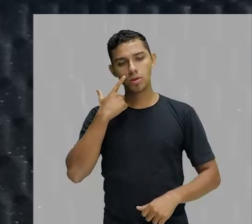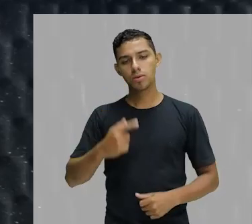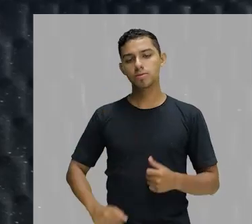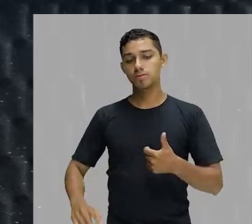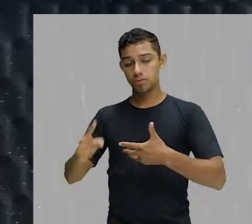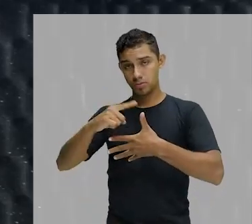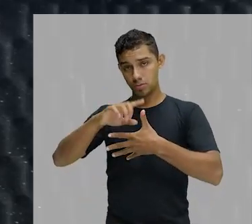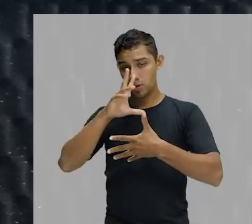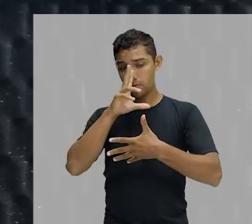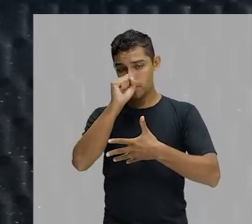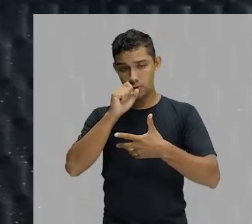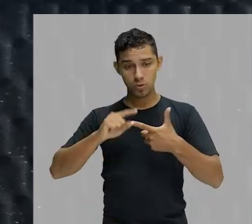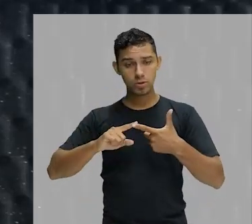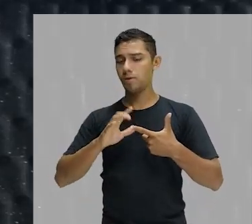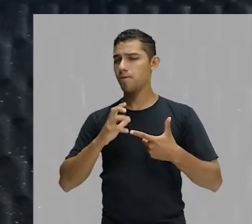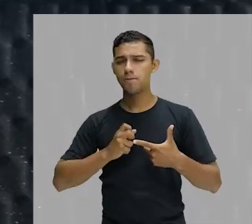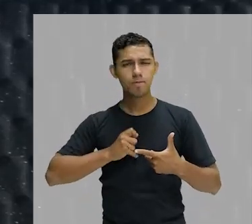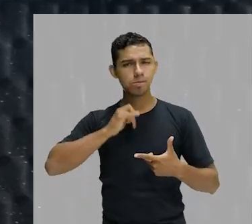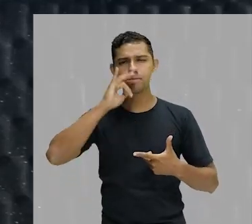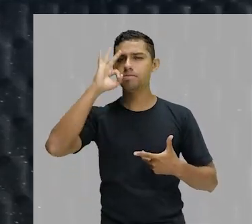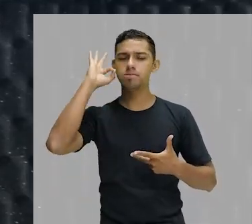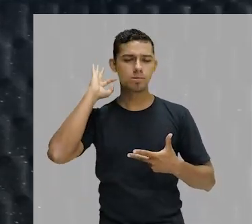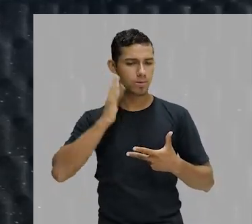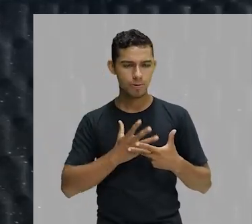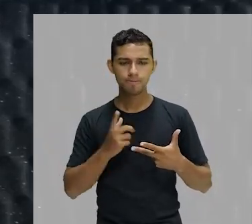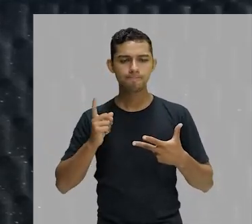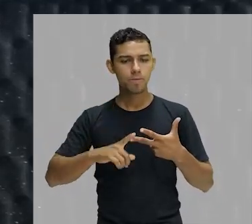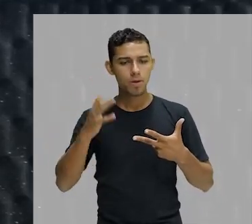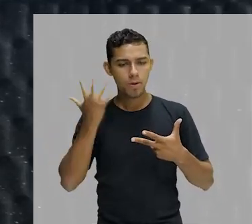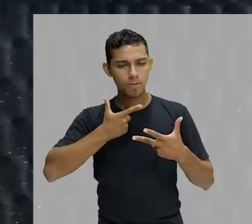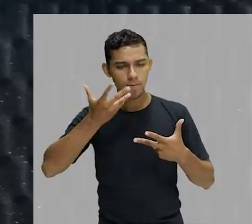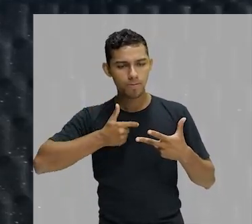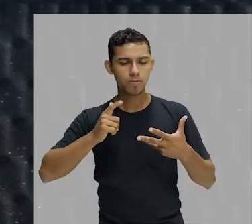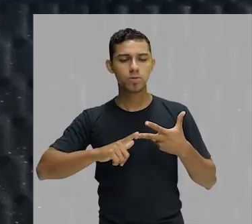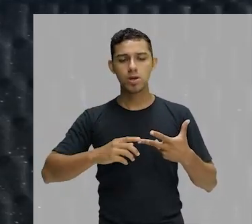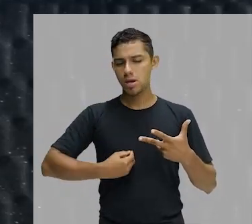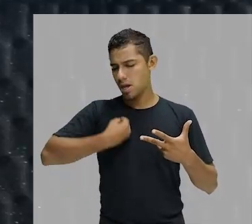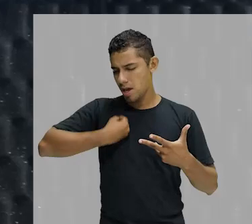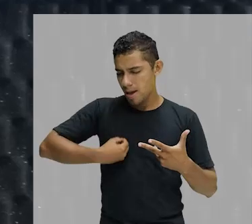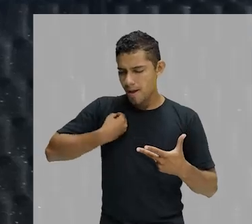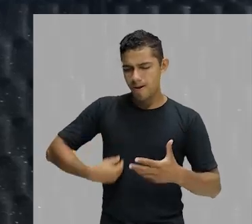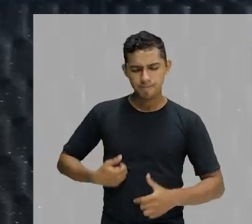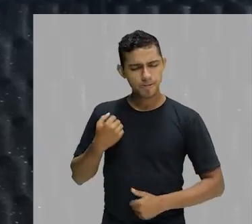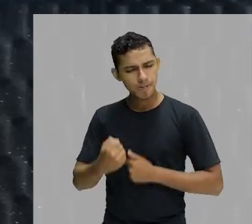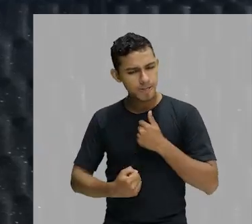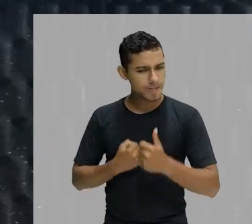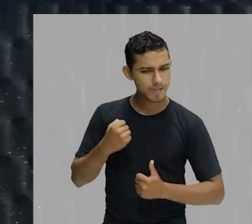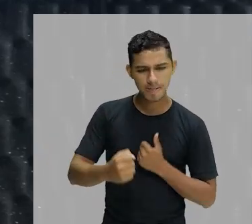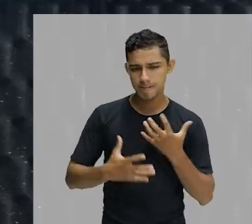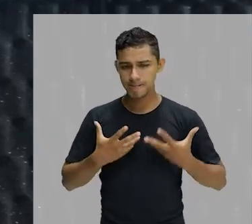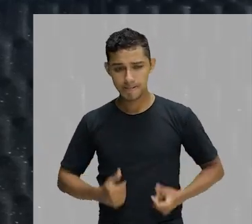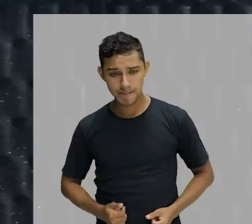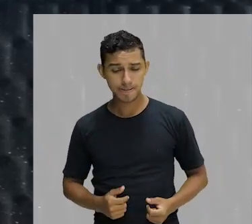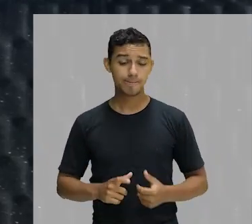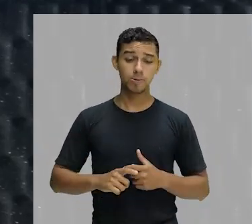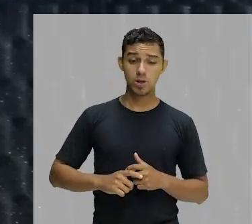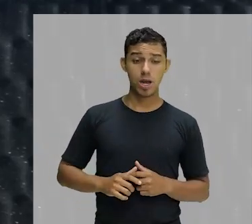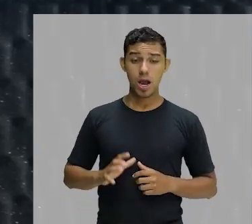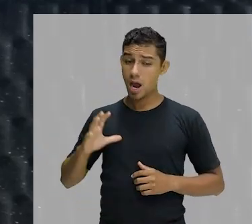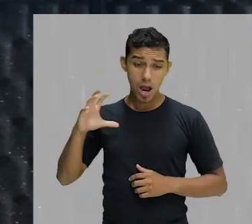aqui, ó. Força e velocidade, resistência e agilidade, coordenação